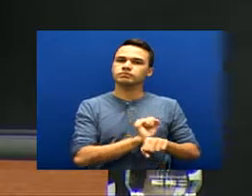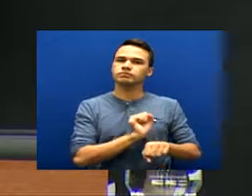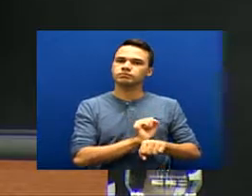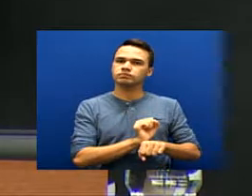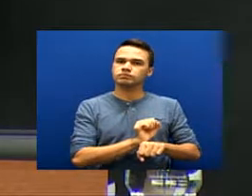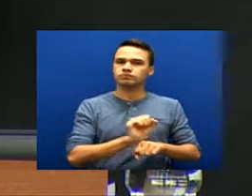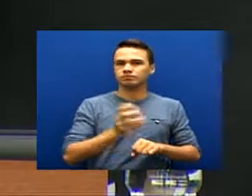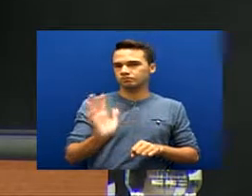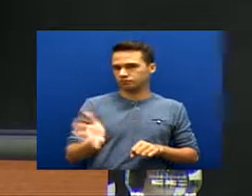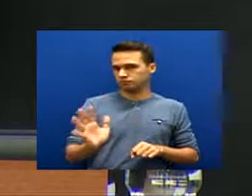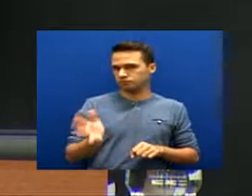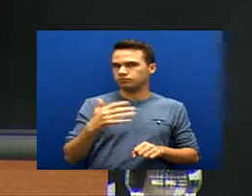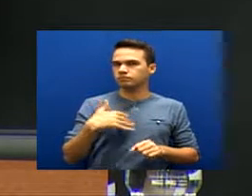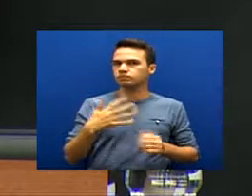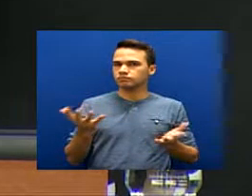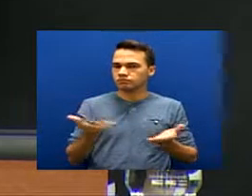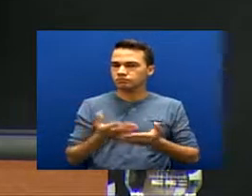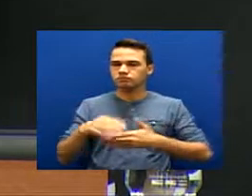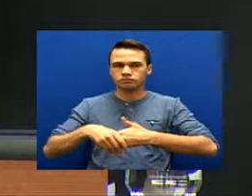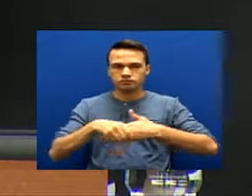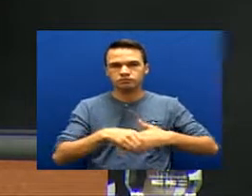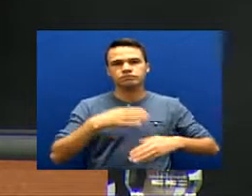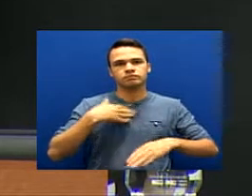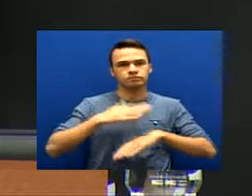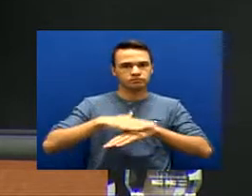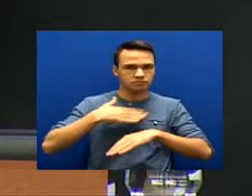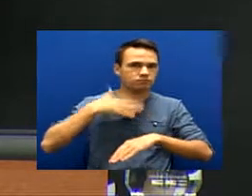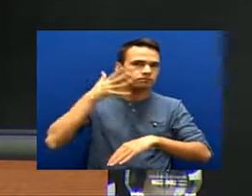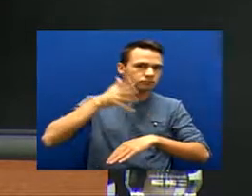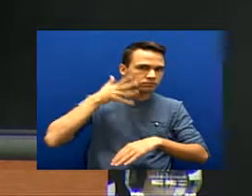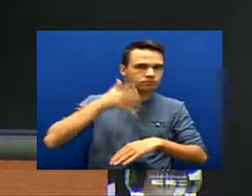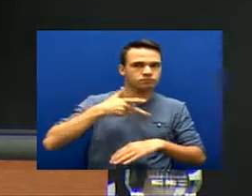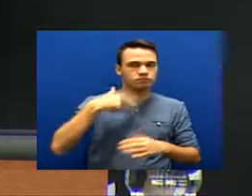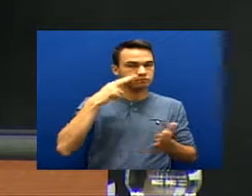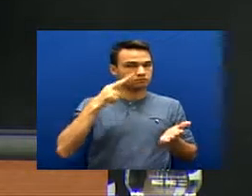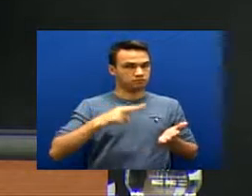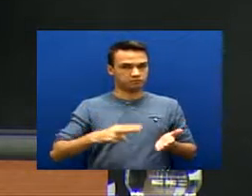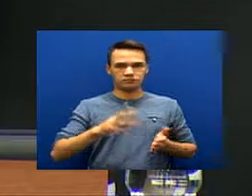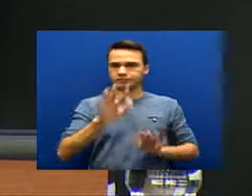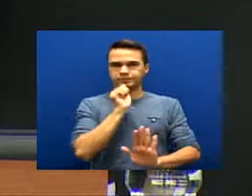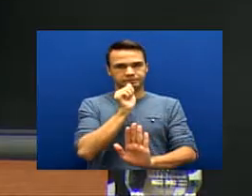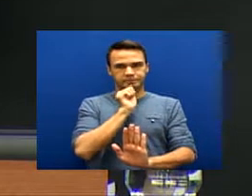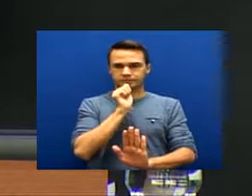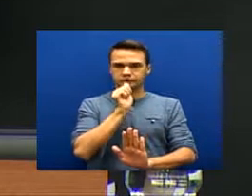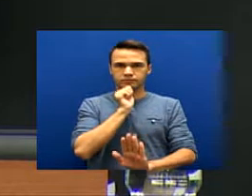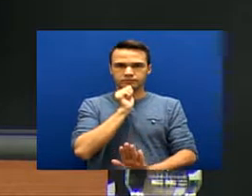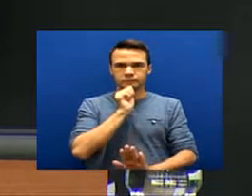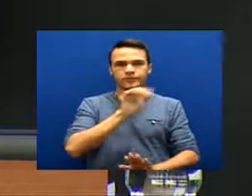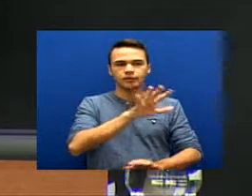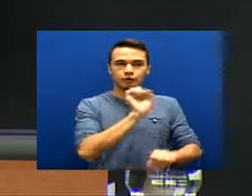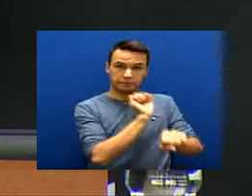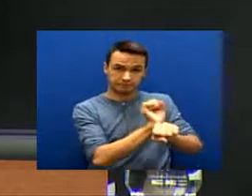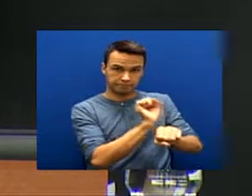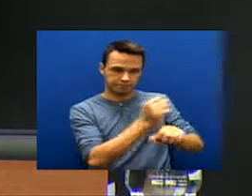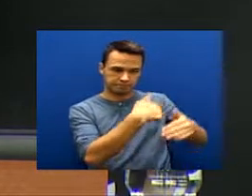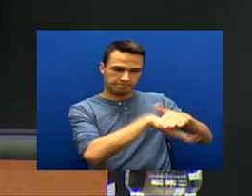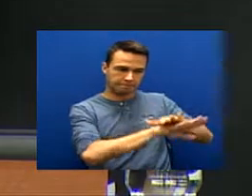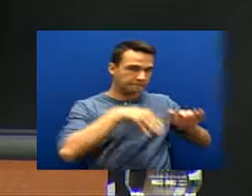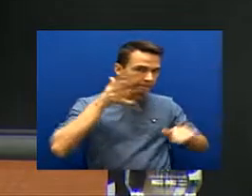Betânia. E amanhã, né? Amanhã à tarde. Vou fazer todo o possível para estar lá. E tantos outros representantes,